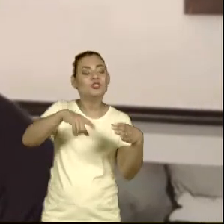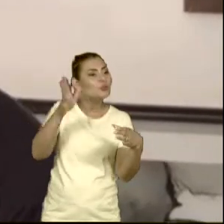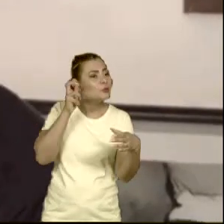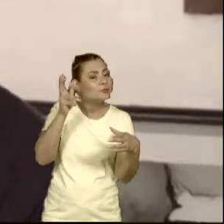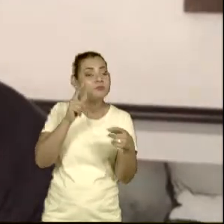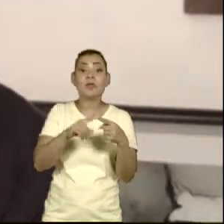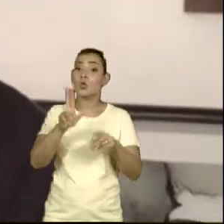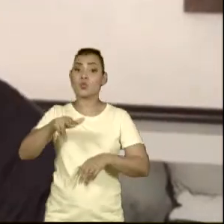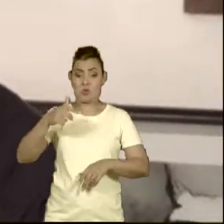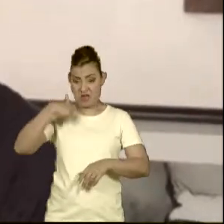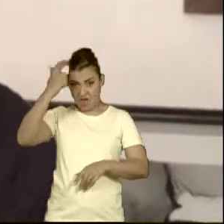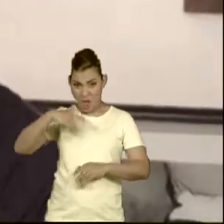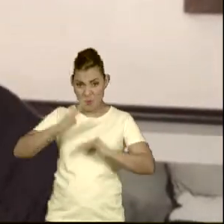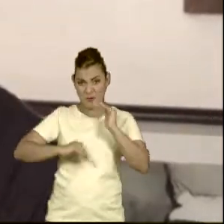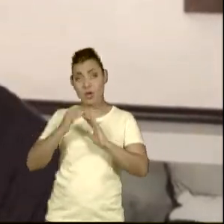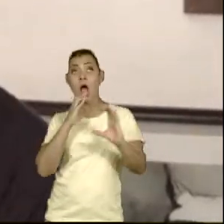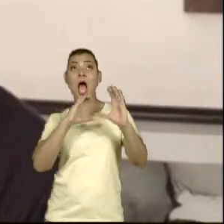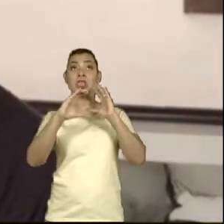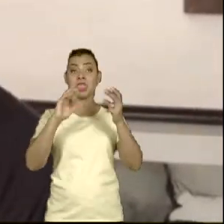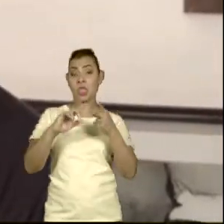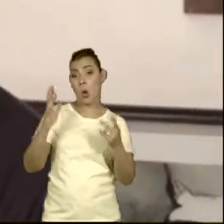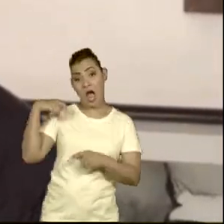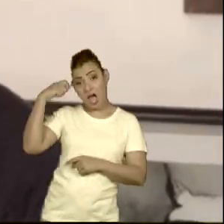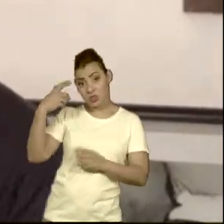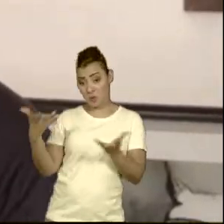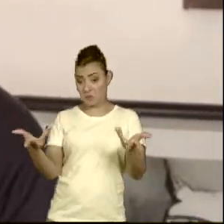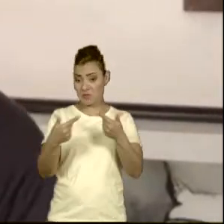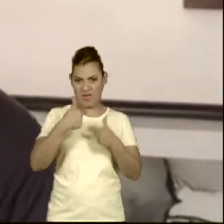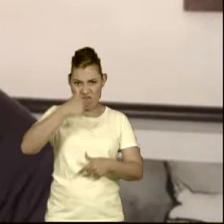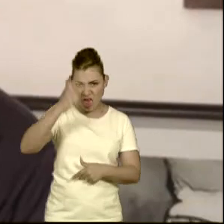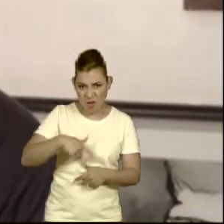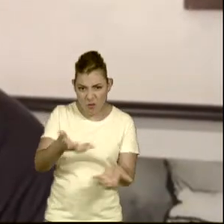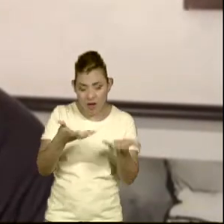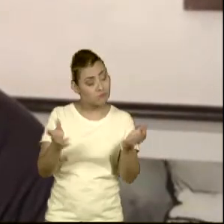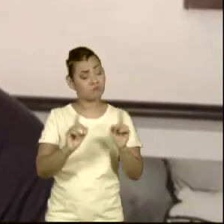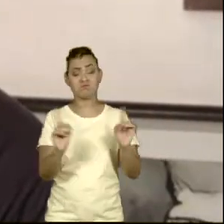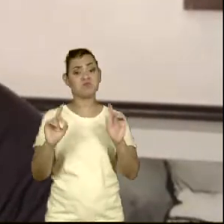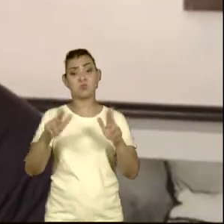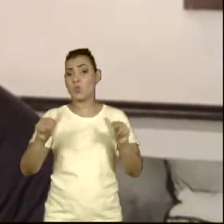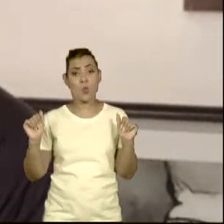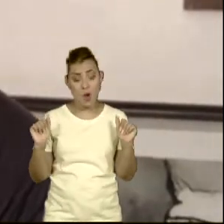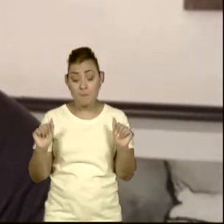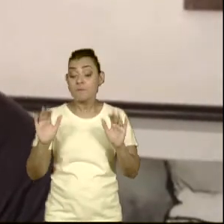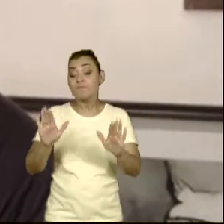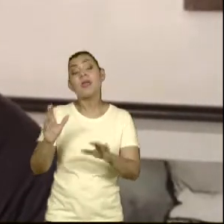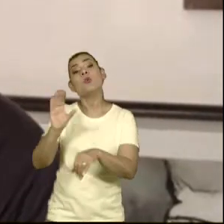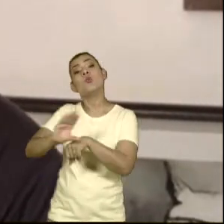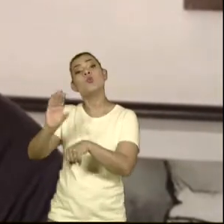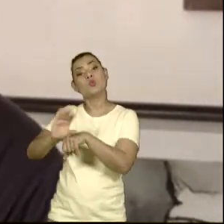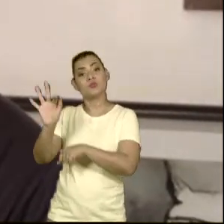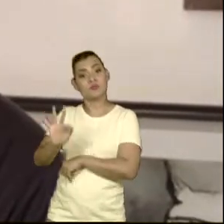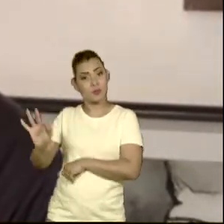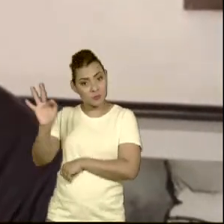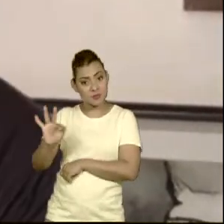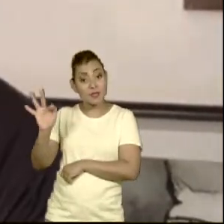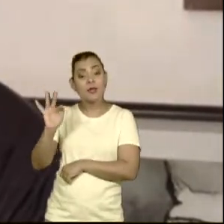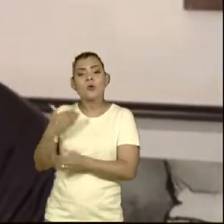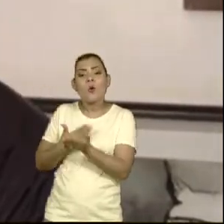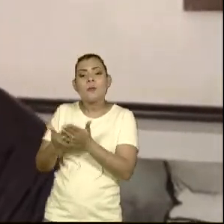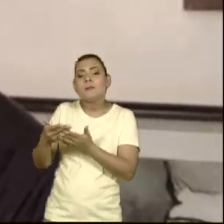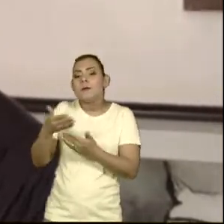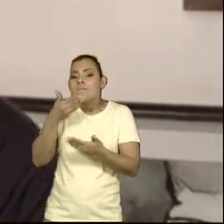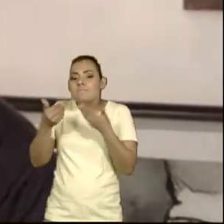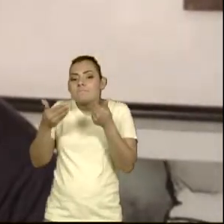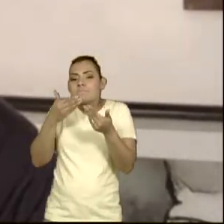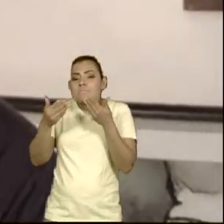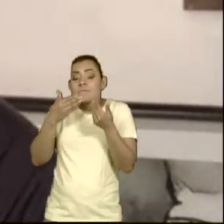achei que eu ia ser cantor, nunca achei que eu ia ser ator, nunca achei nada disso. Aí, no curso de teatro da faculdade, eu passei a gostar